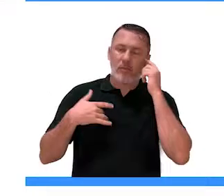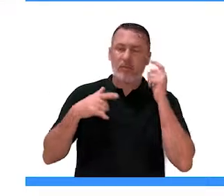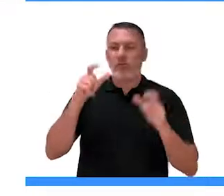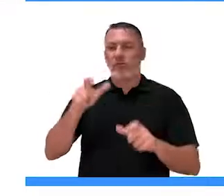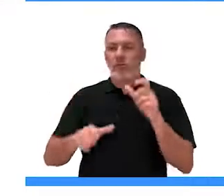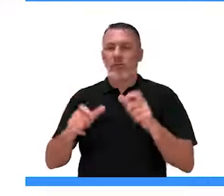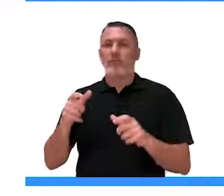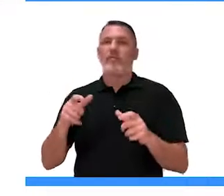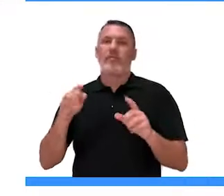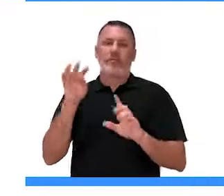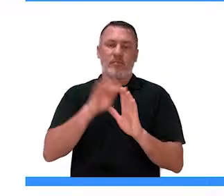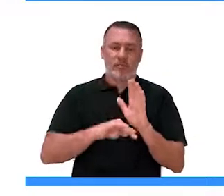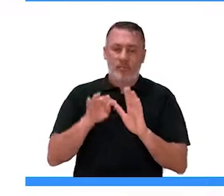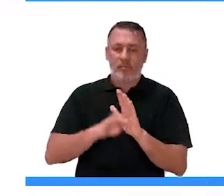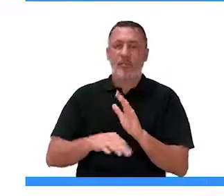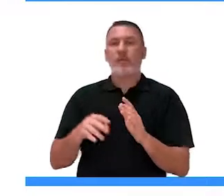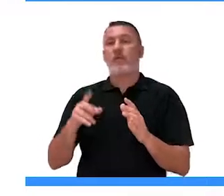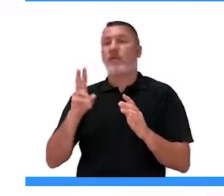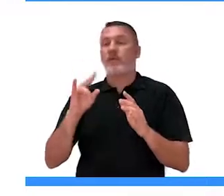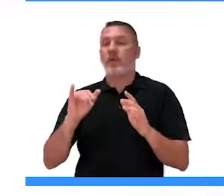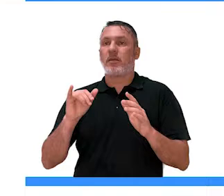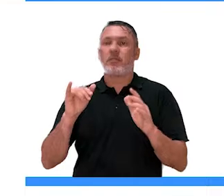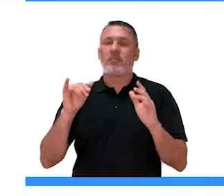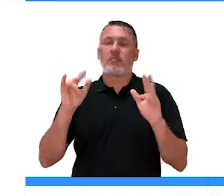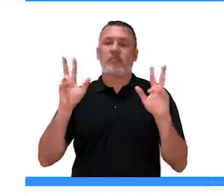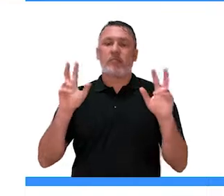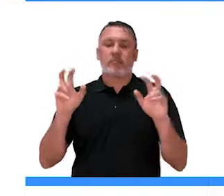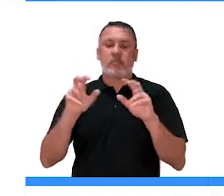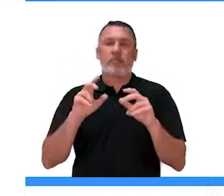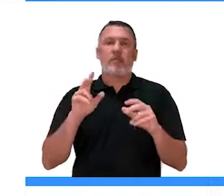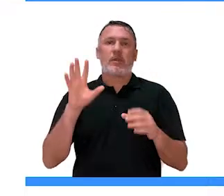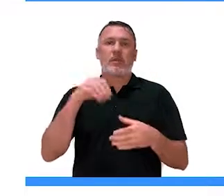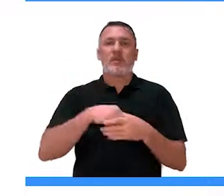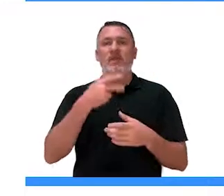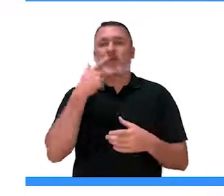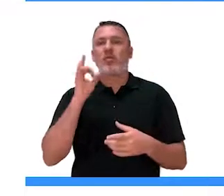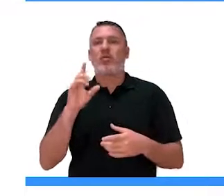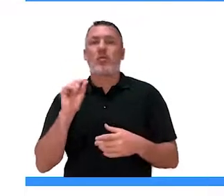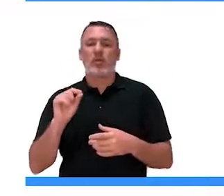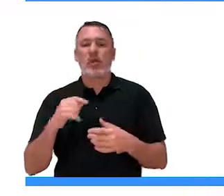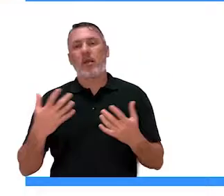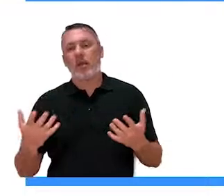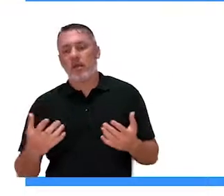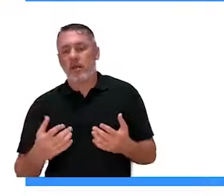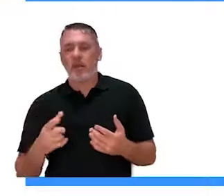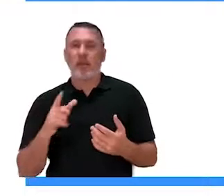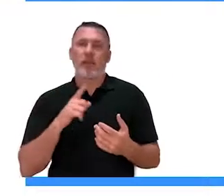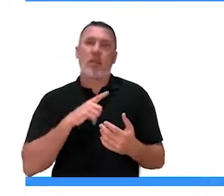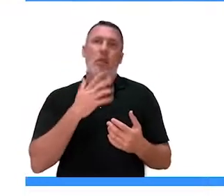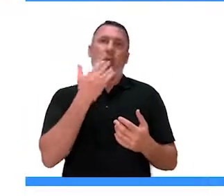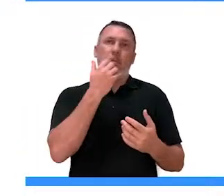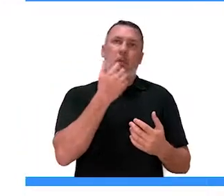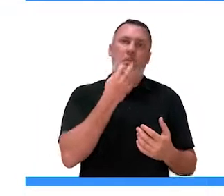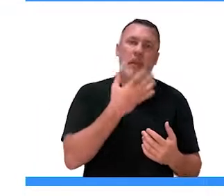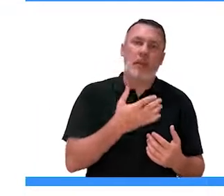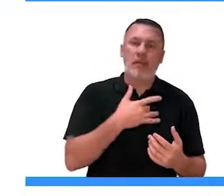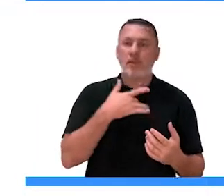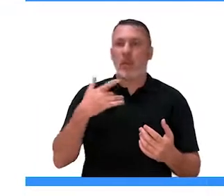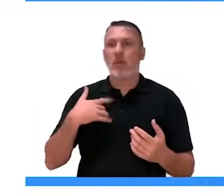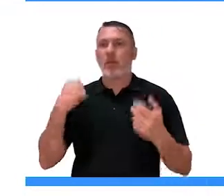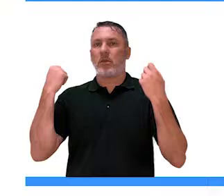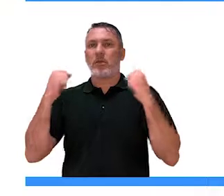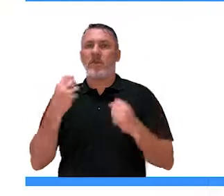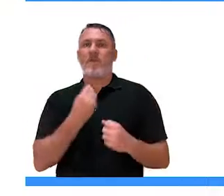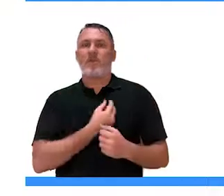estilo de vida, o texto ele vai problematizar isso. Ele não vai só dizer, a gente precisa exercitar, comer bem,